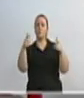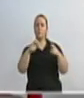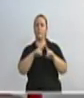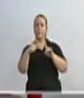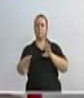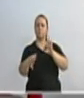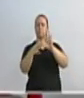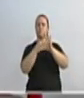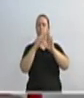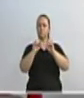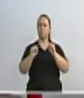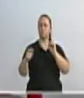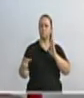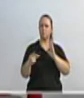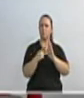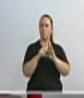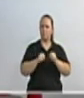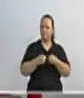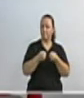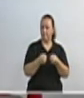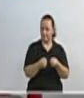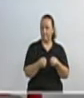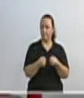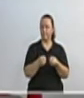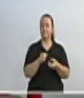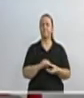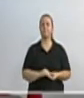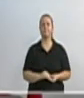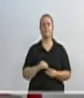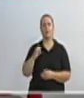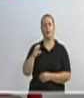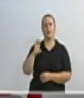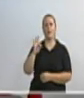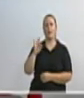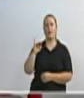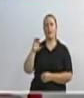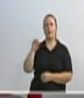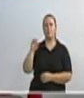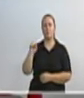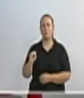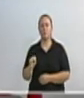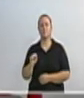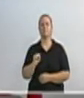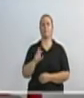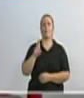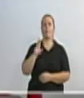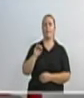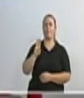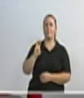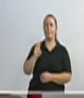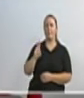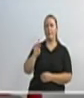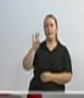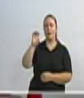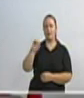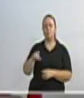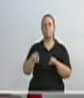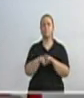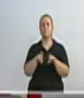do consumidor, seja o Étios, seja o Roberto Procópio e seja o próprio